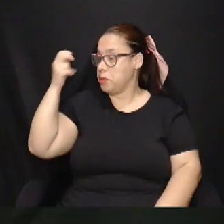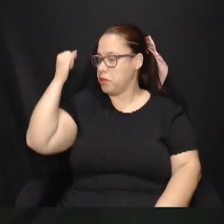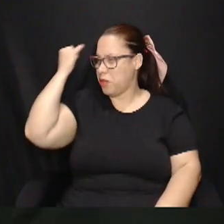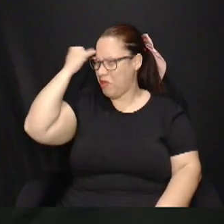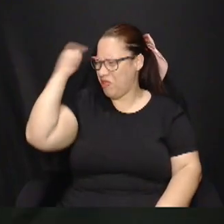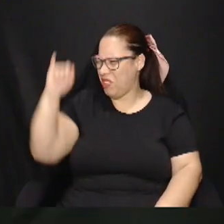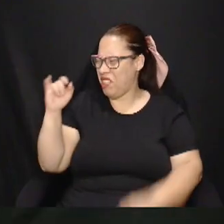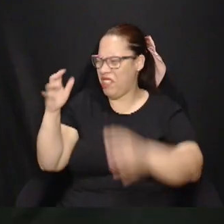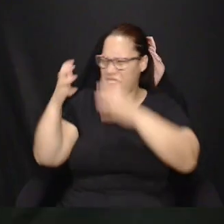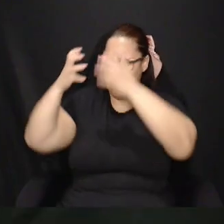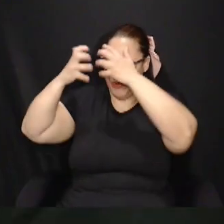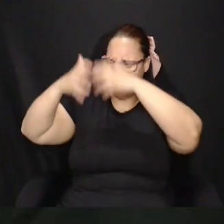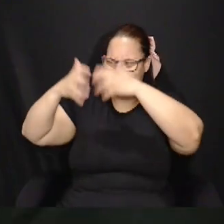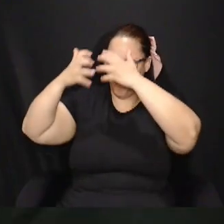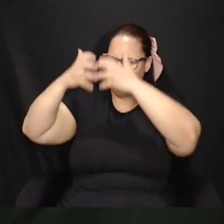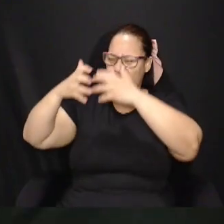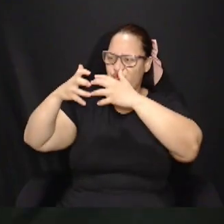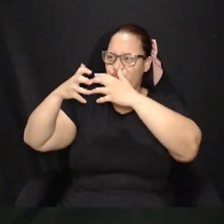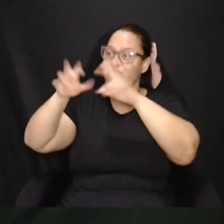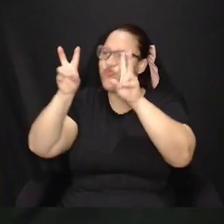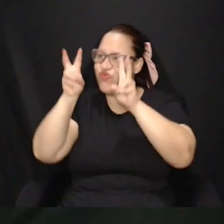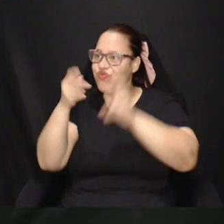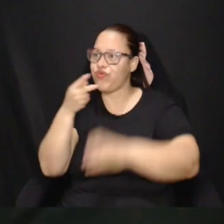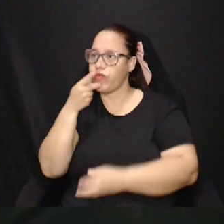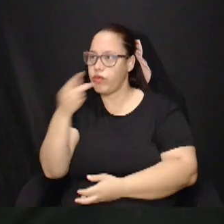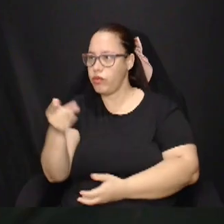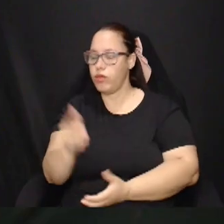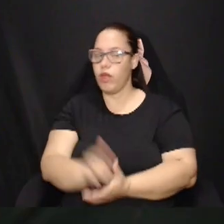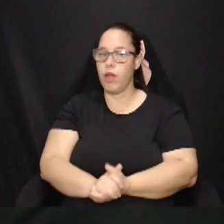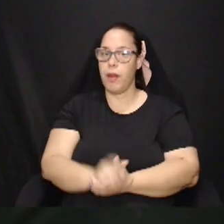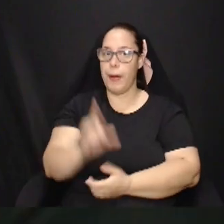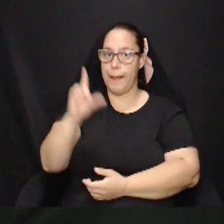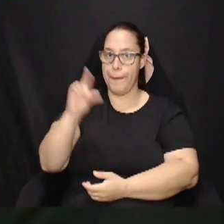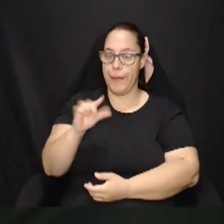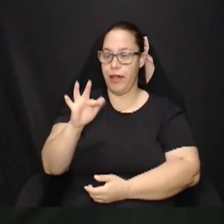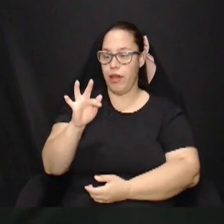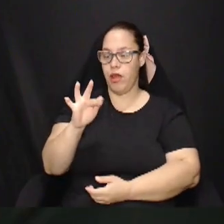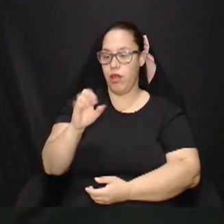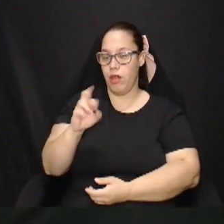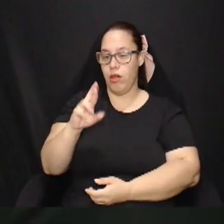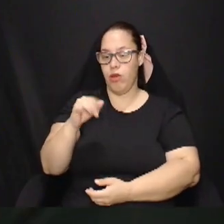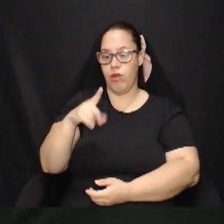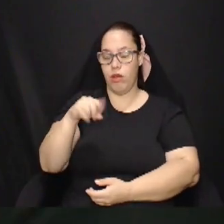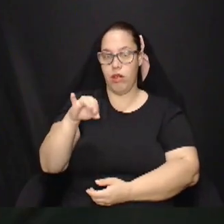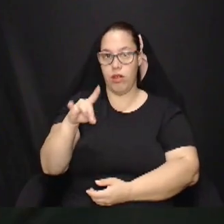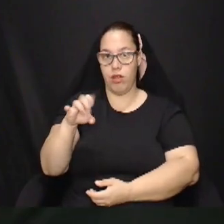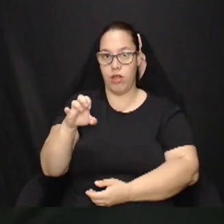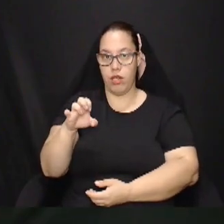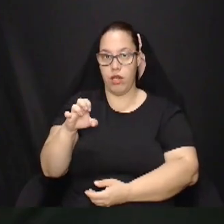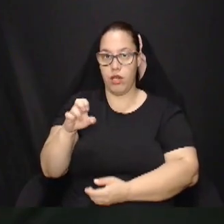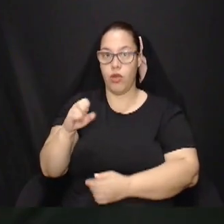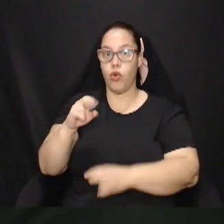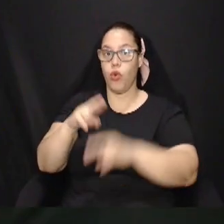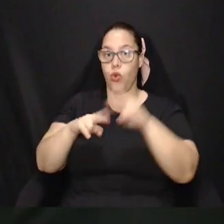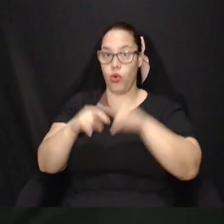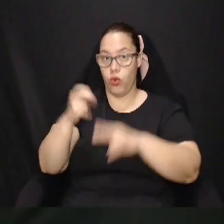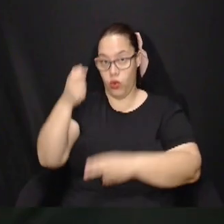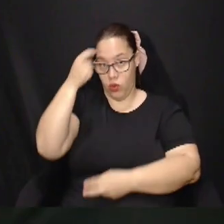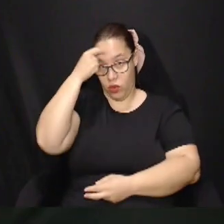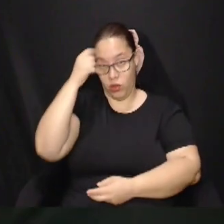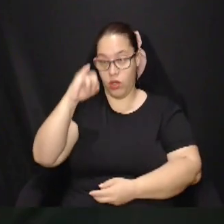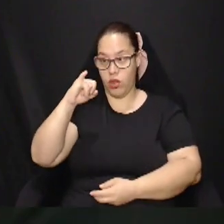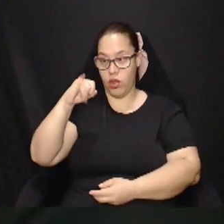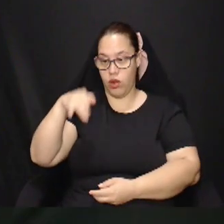do assunto que nós estamos falando, né, que é a baixa fertilidade, junho é o mês da conscientização sobre a infertilidade, uma data